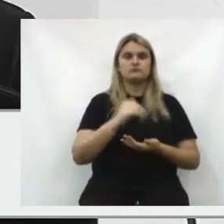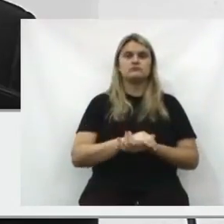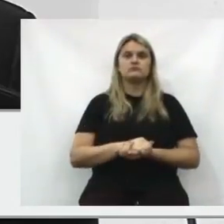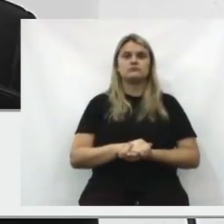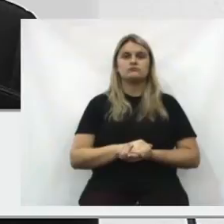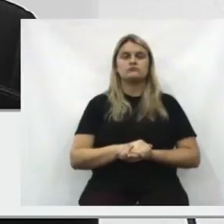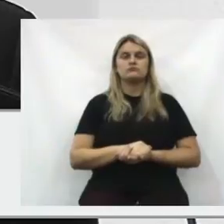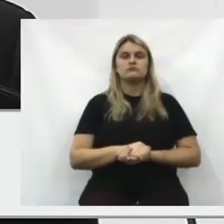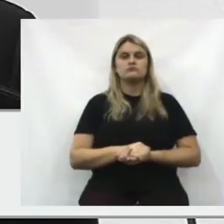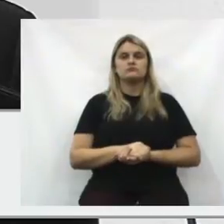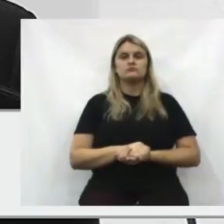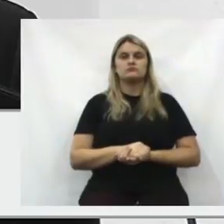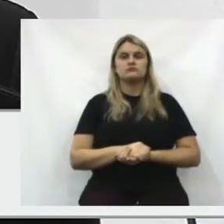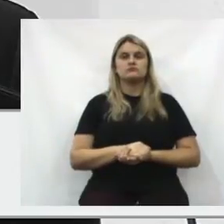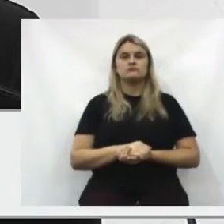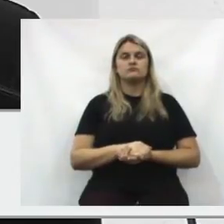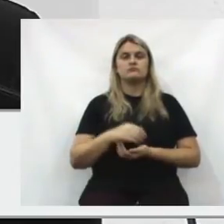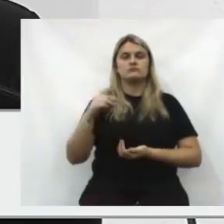perante